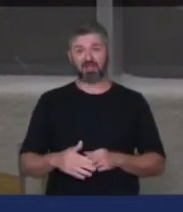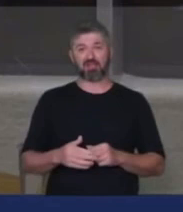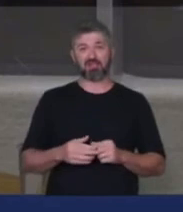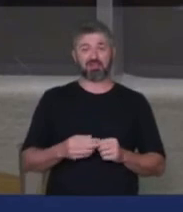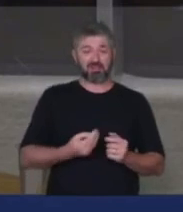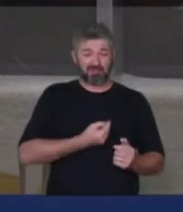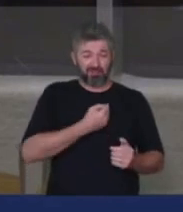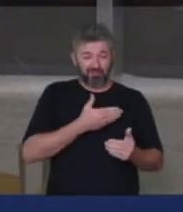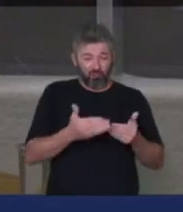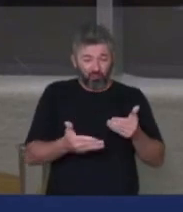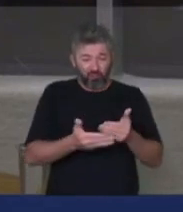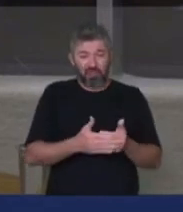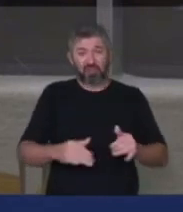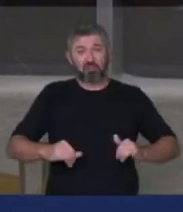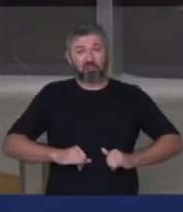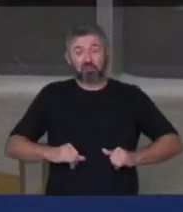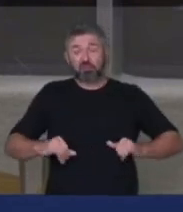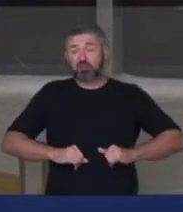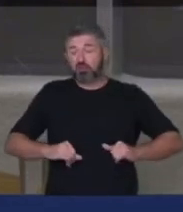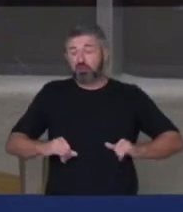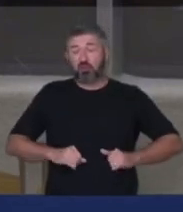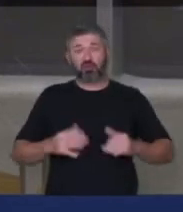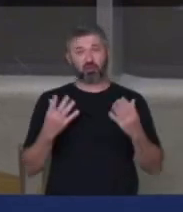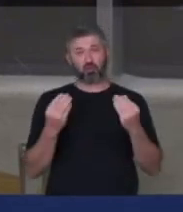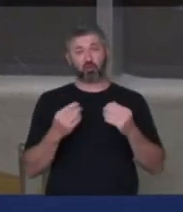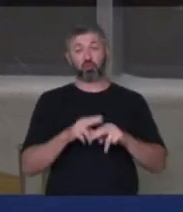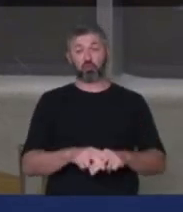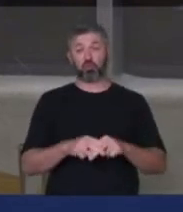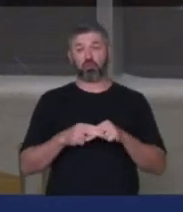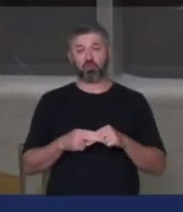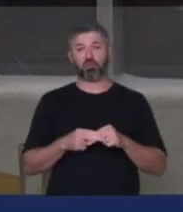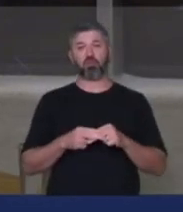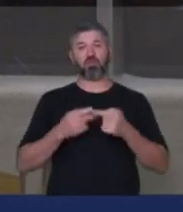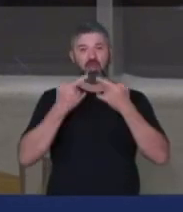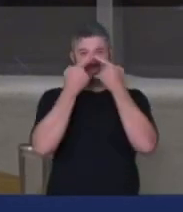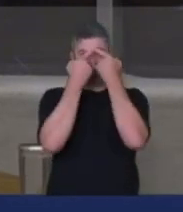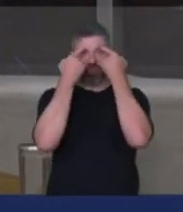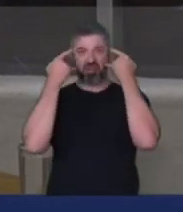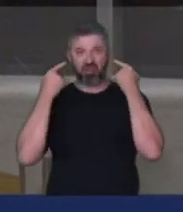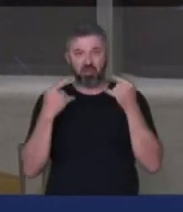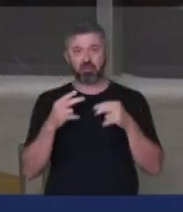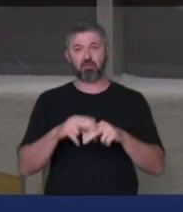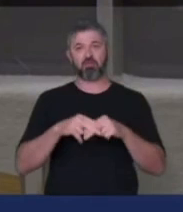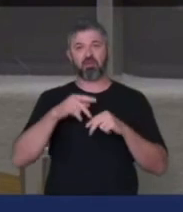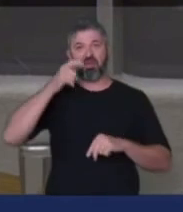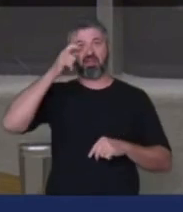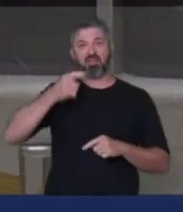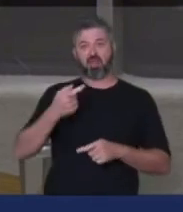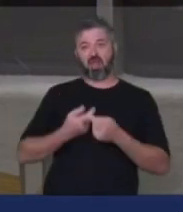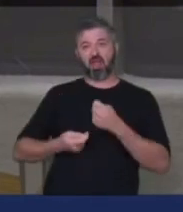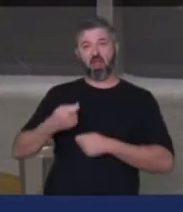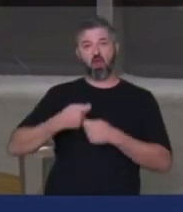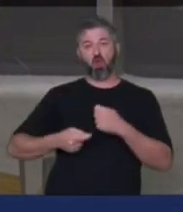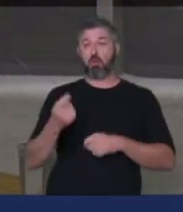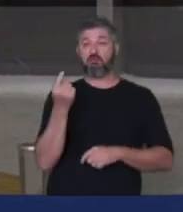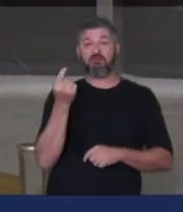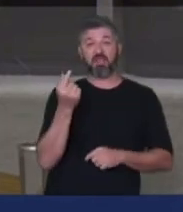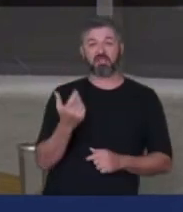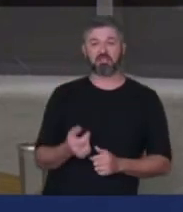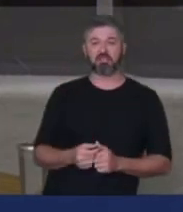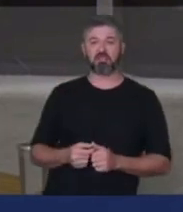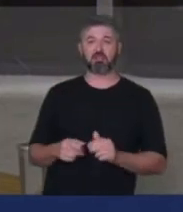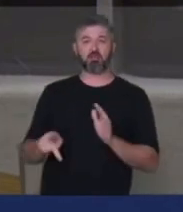dias de vida, sofreu e sofreu muito por causa da ganância, por causa do interesse econômico, financeiro,